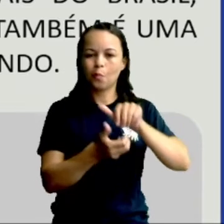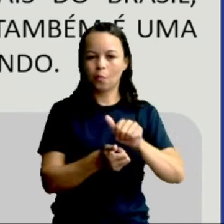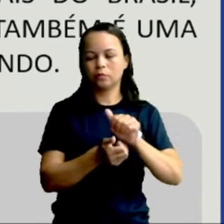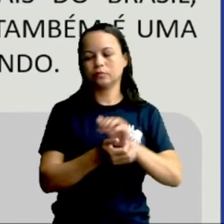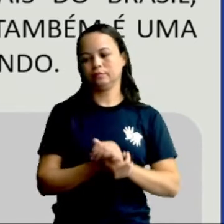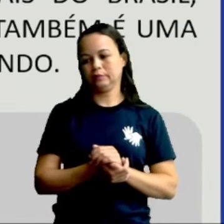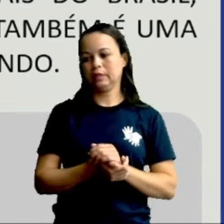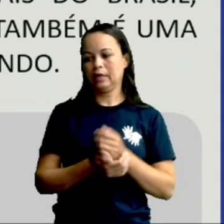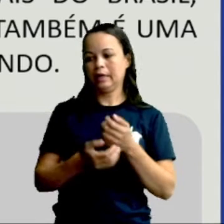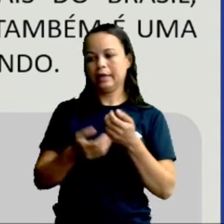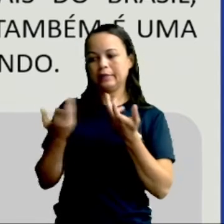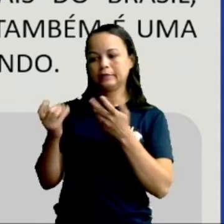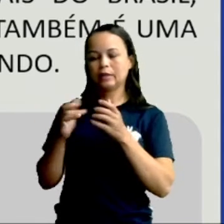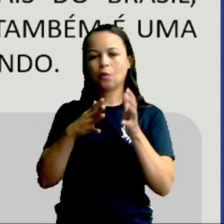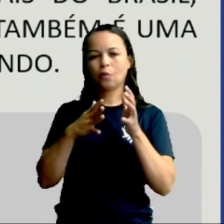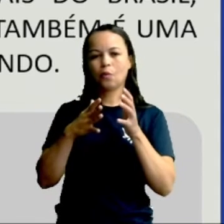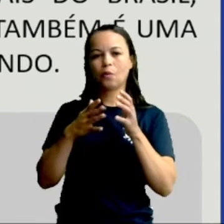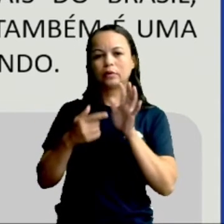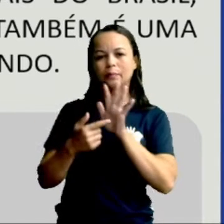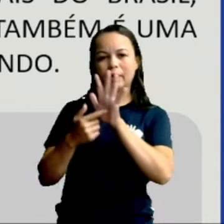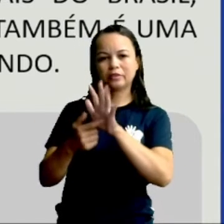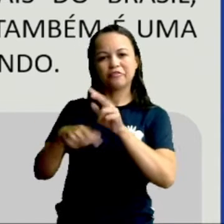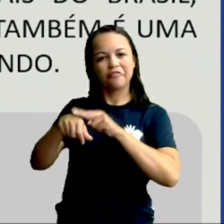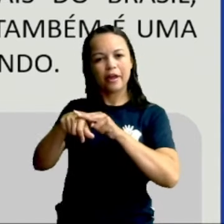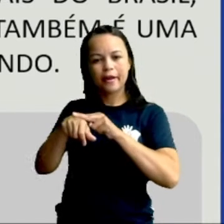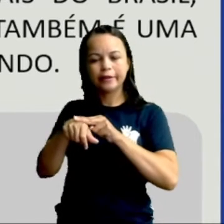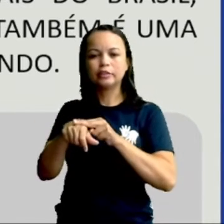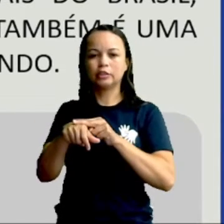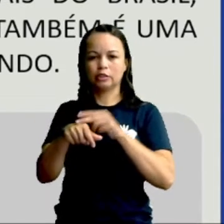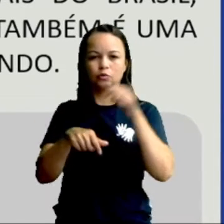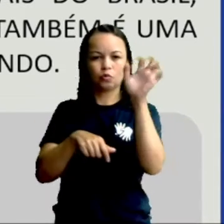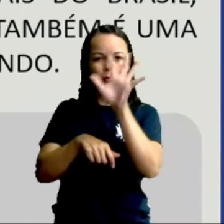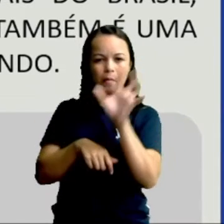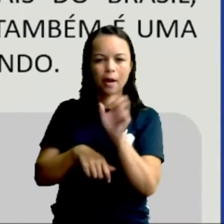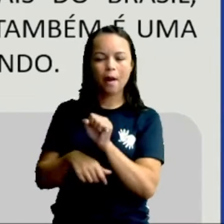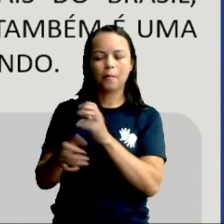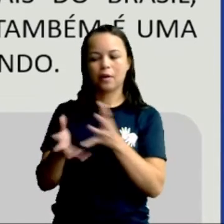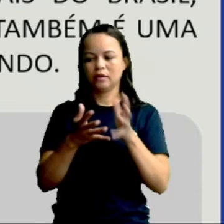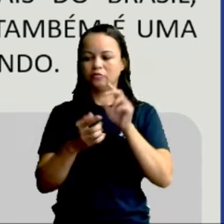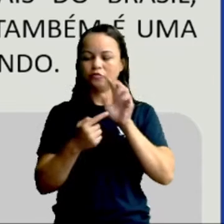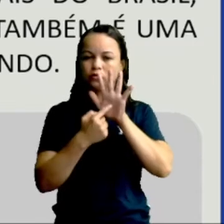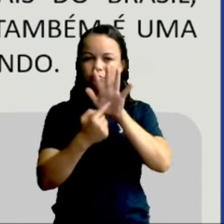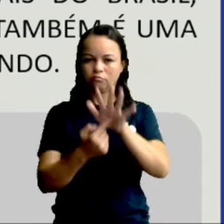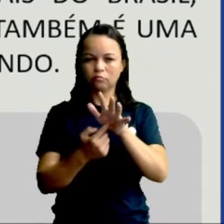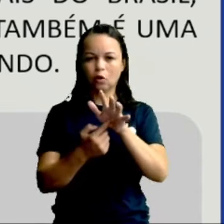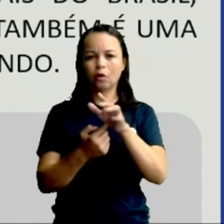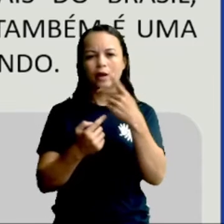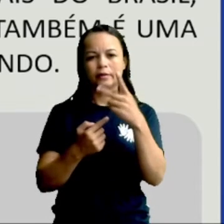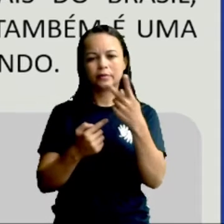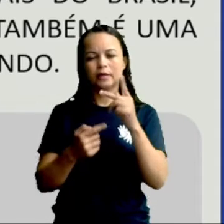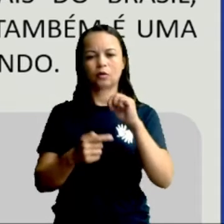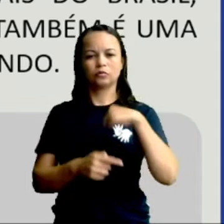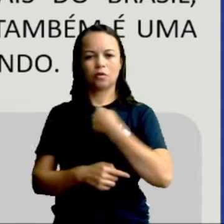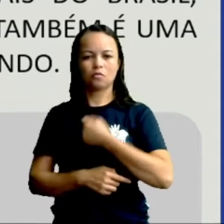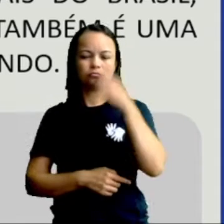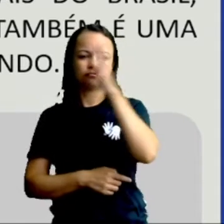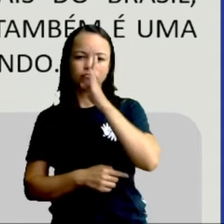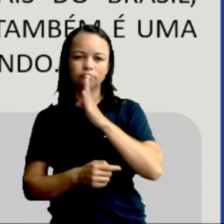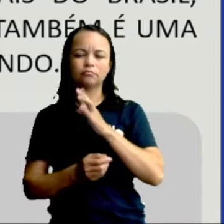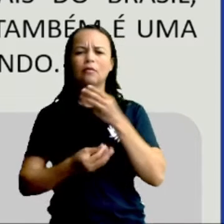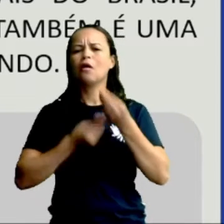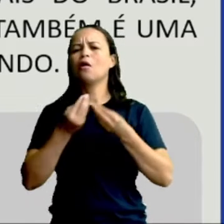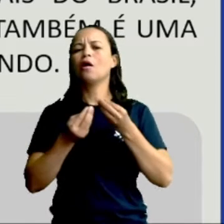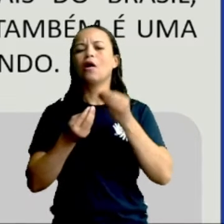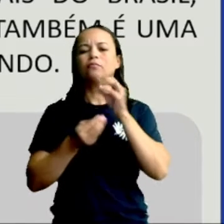do mapa, quais são os estados que fazem parte da região Sudeste, para você localizar aí no nosso Brasil de qual